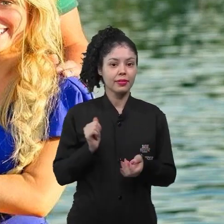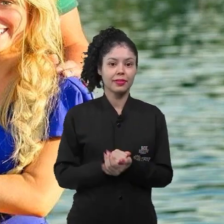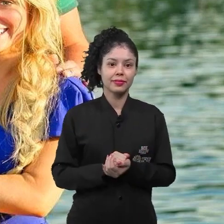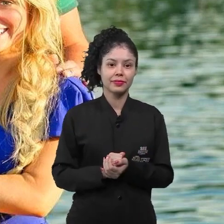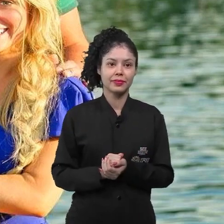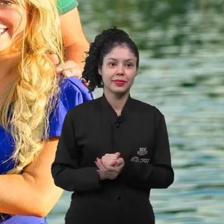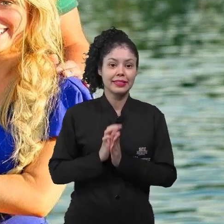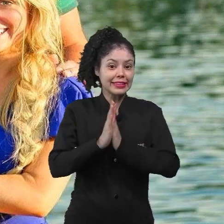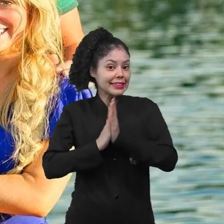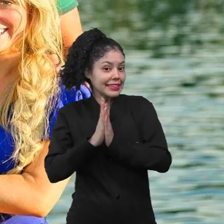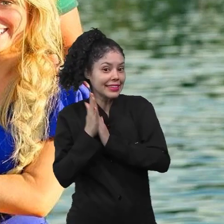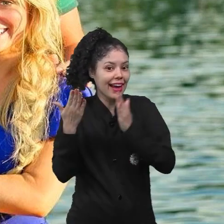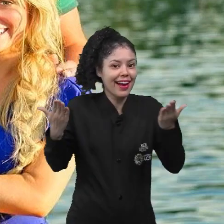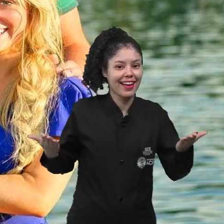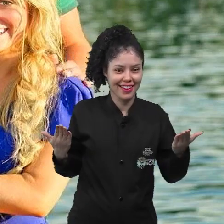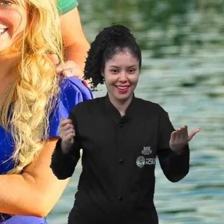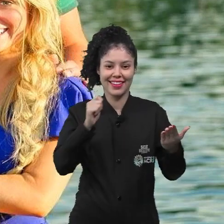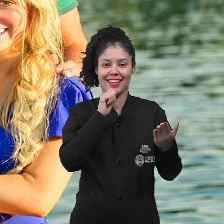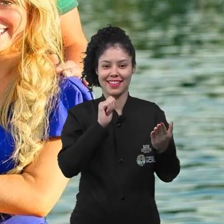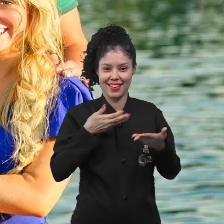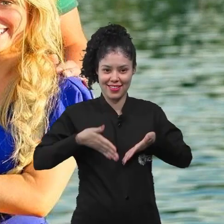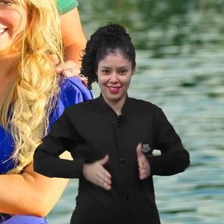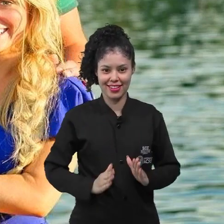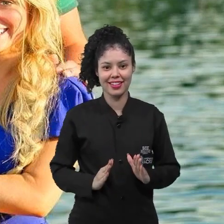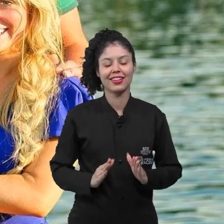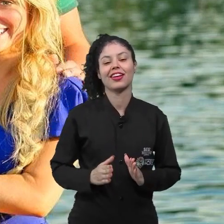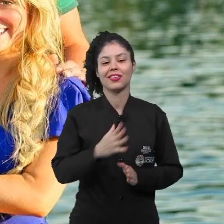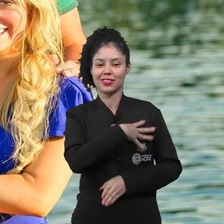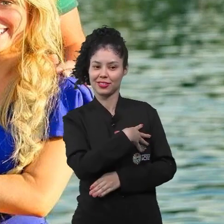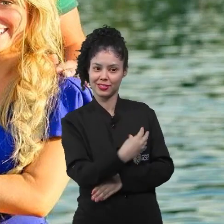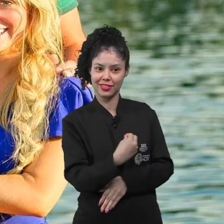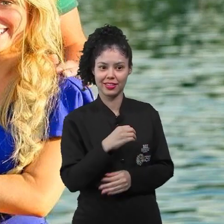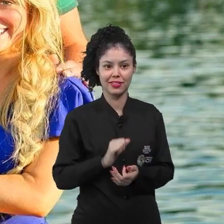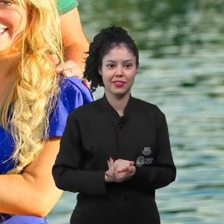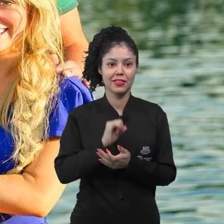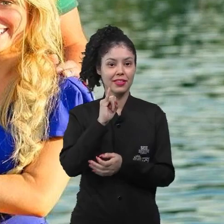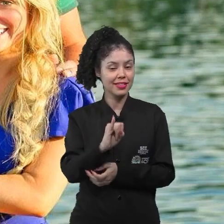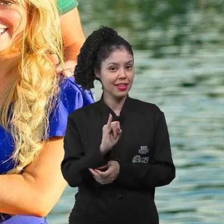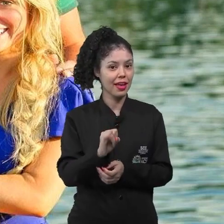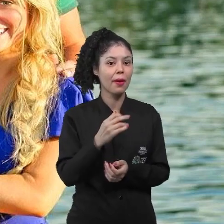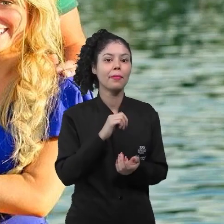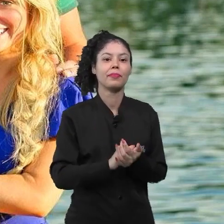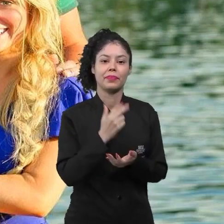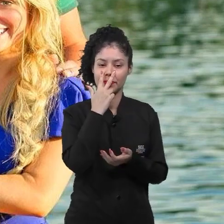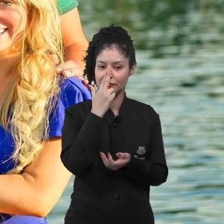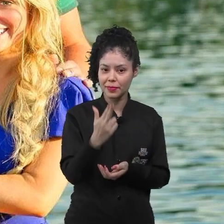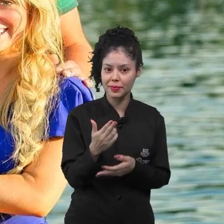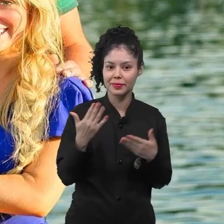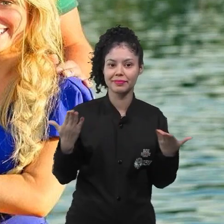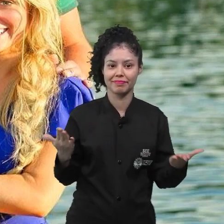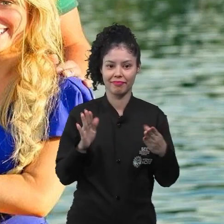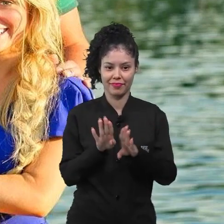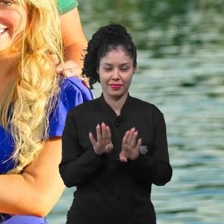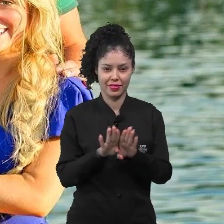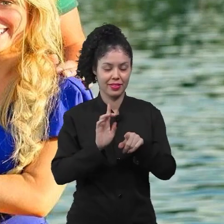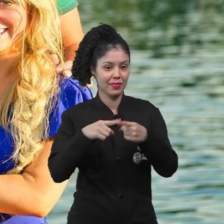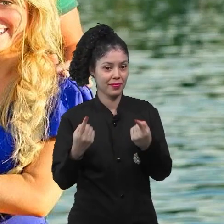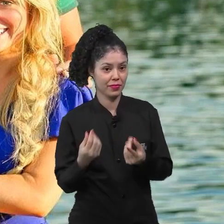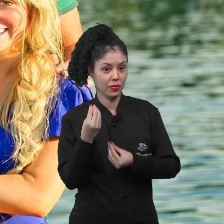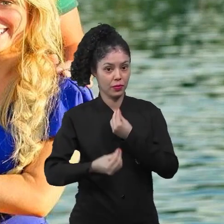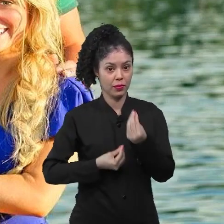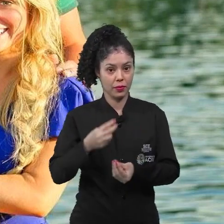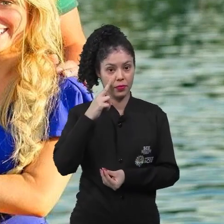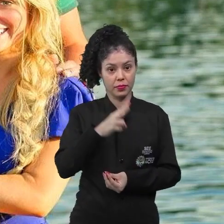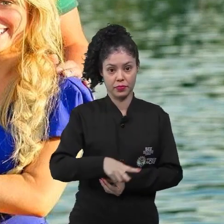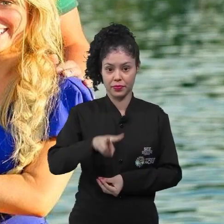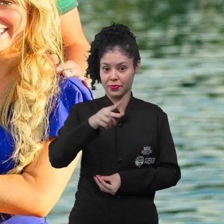aquela expectativa ali em relação ao nascimento dos filhos, se eles também nasceriam, né, idênticos ali. Mas, como vocês